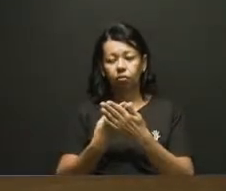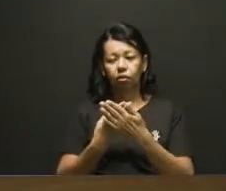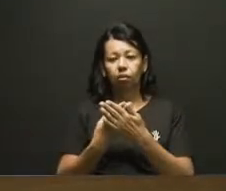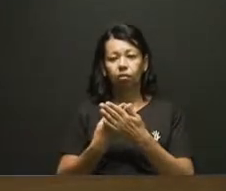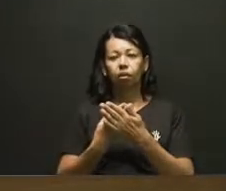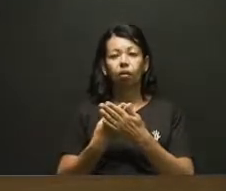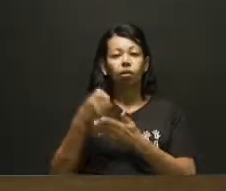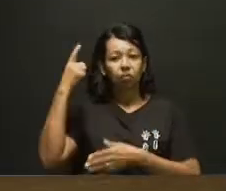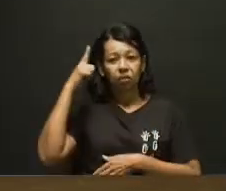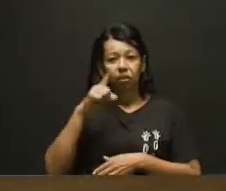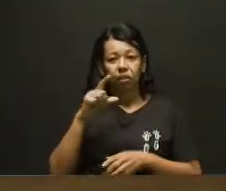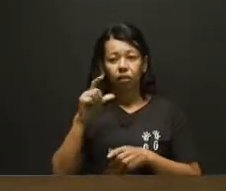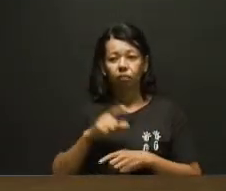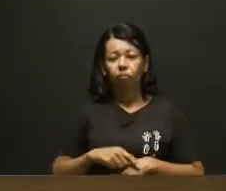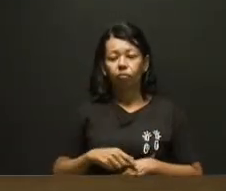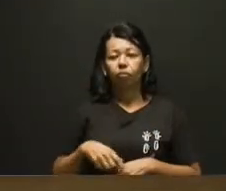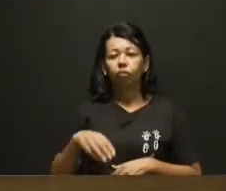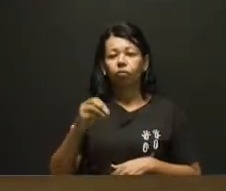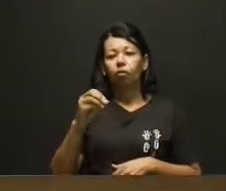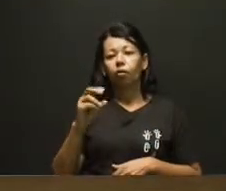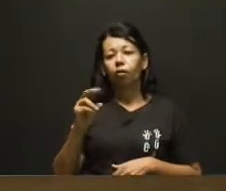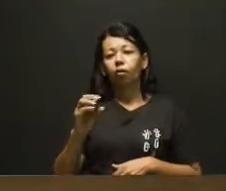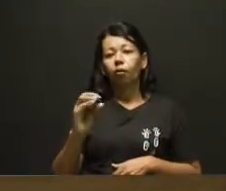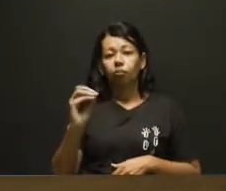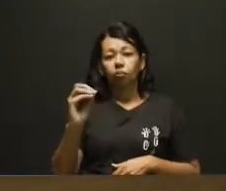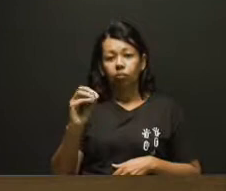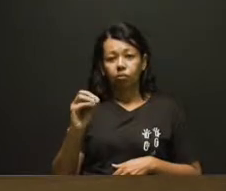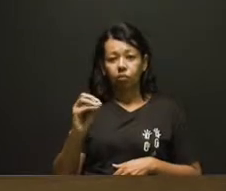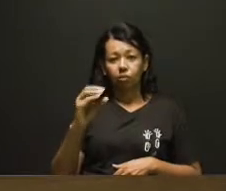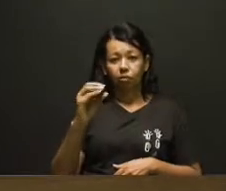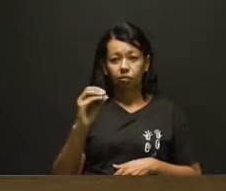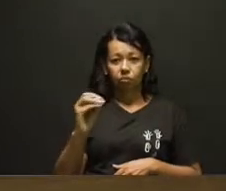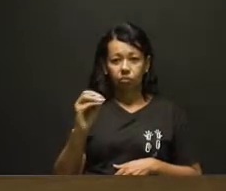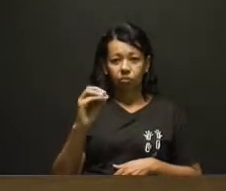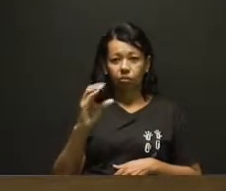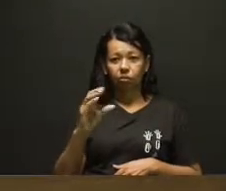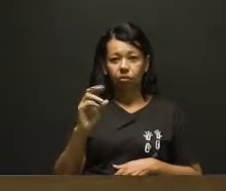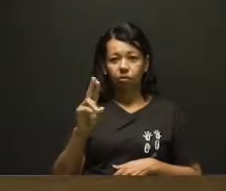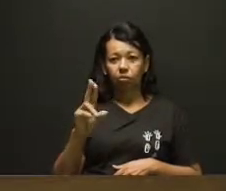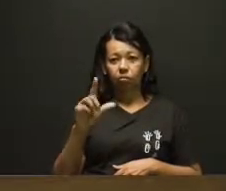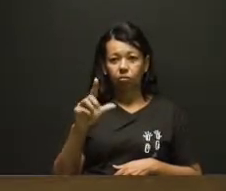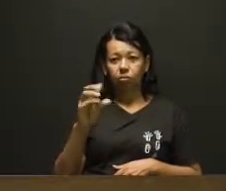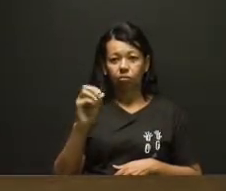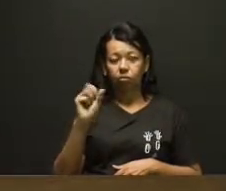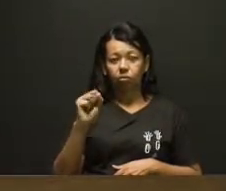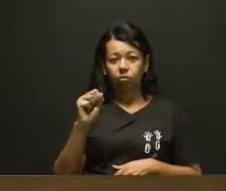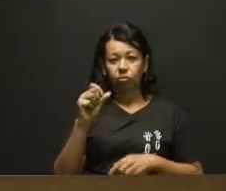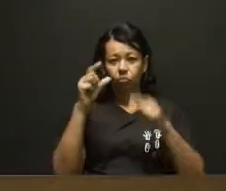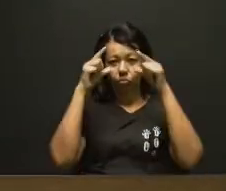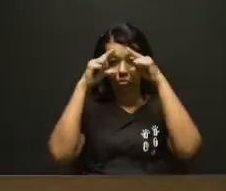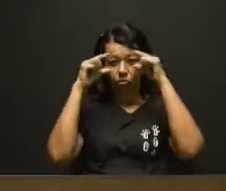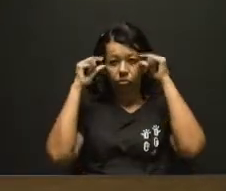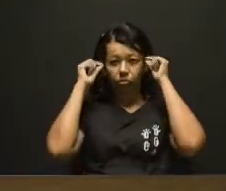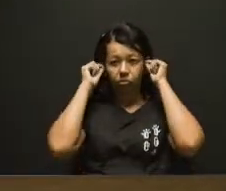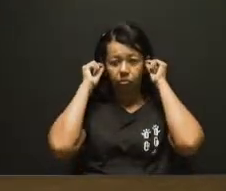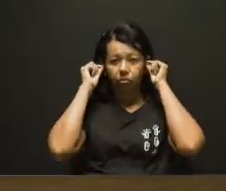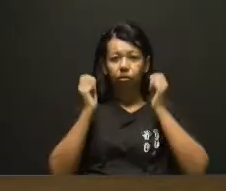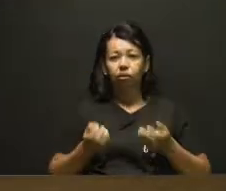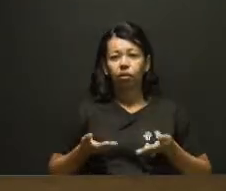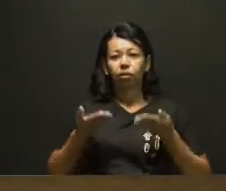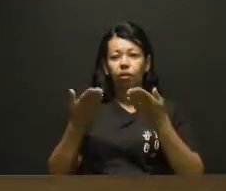os óculos tudo pro com dinheiro da fundação do lions e será será entregue os óculos na sala de aula para os